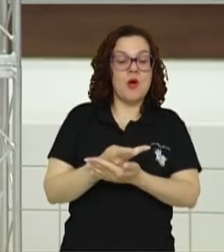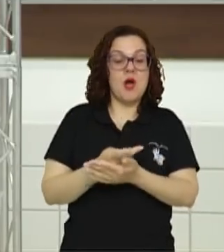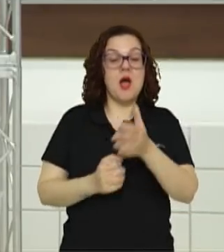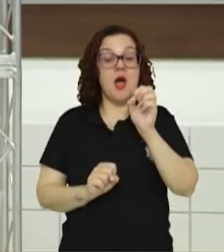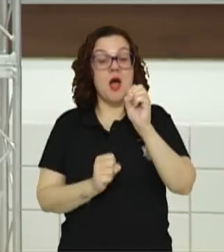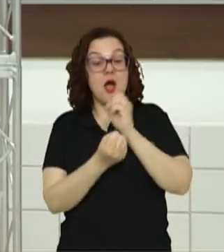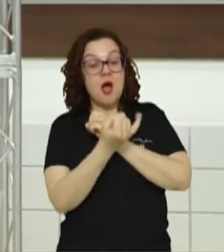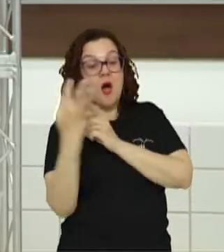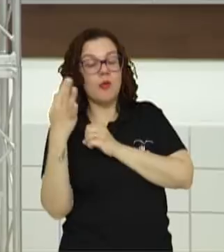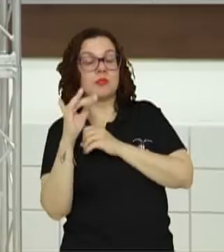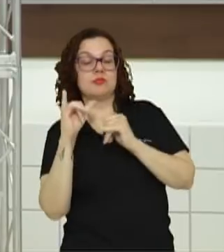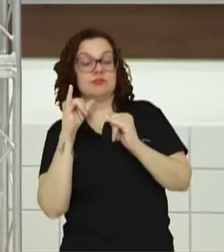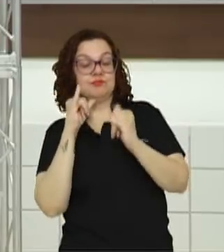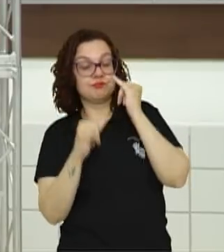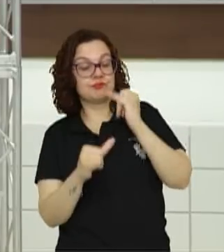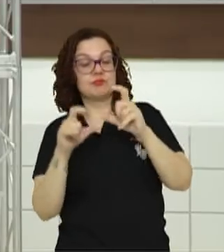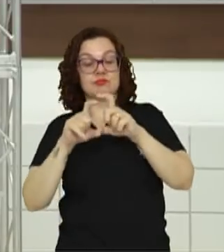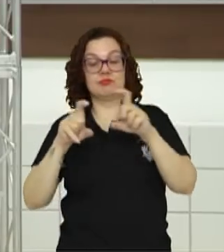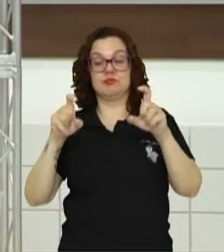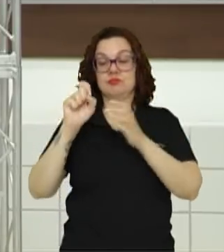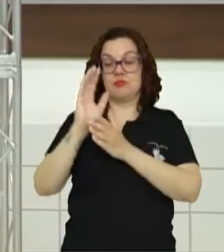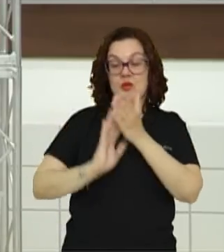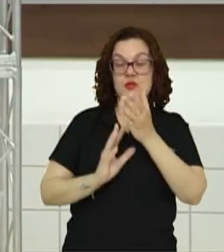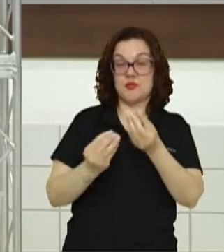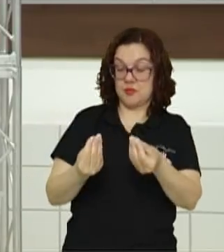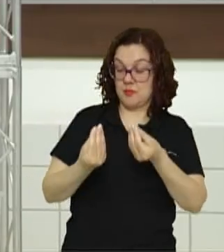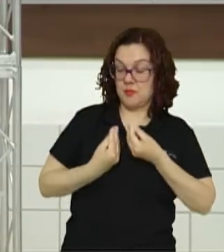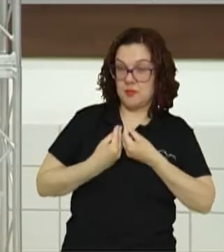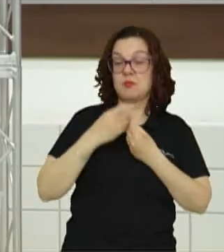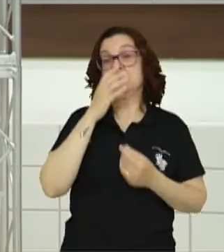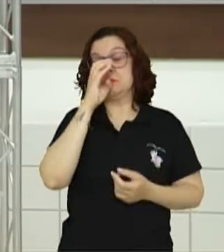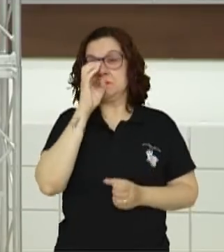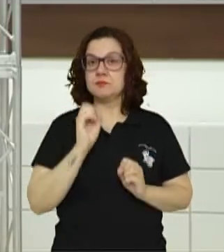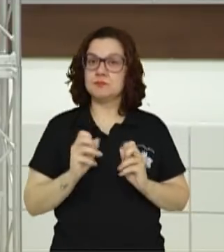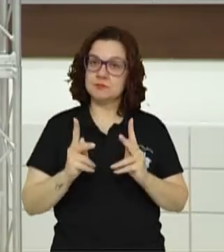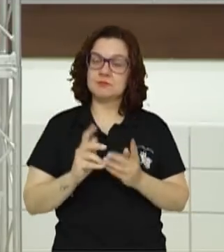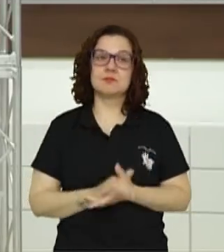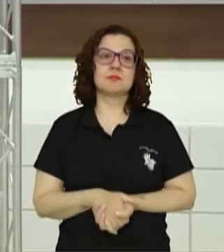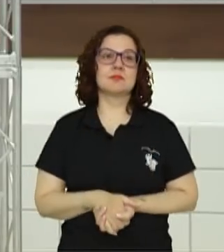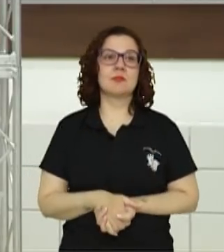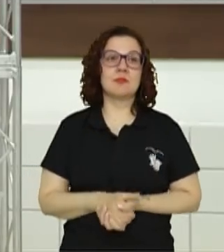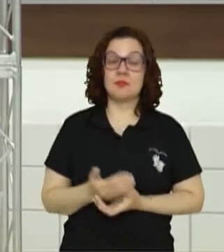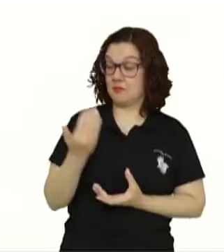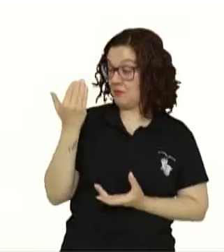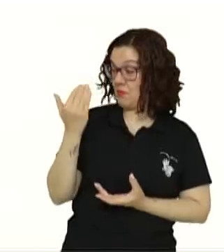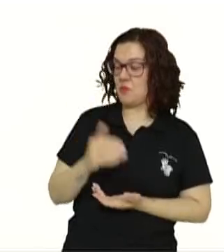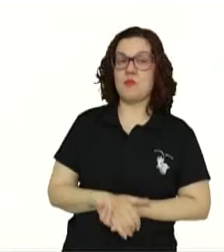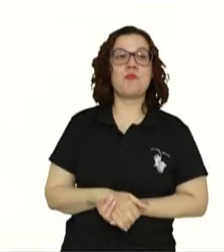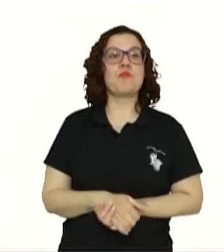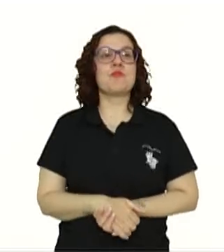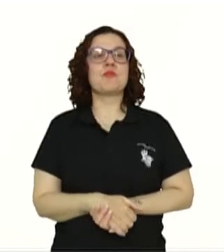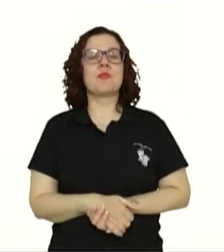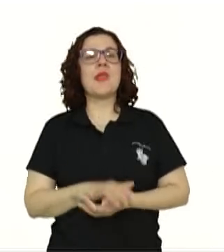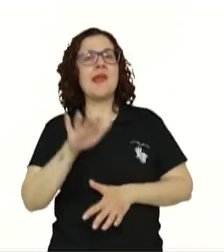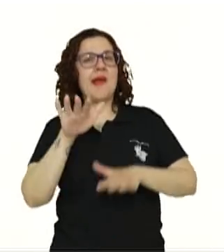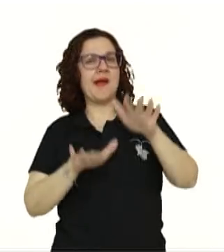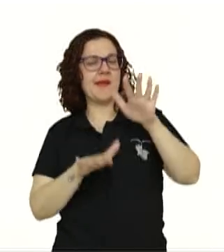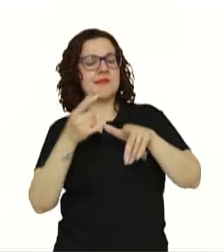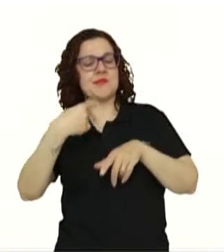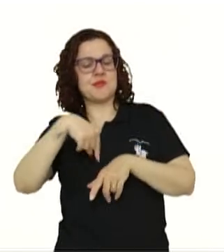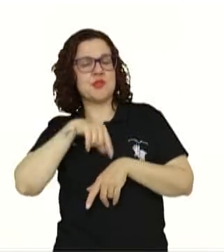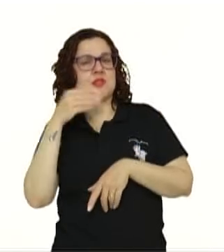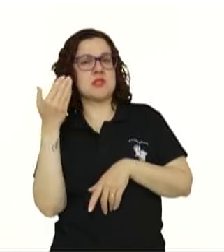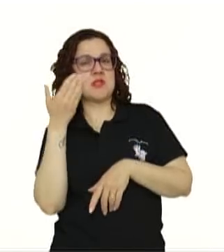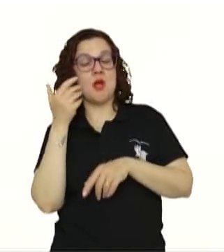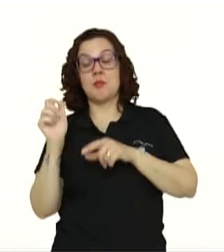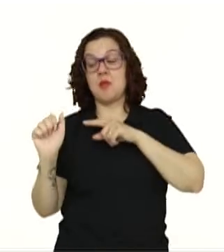alguns dados que o nosso exercício ou o nosso problema vai dar para nós. Muitas vezes a gente conhece o